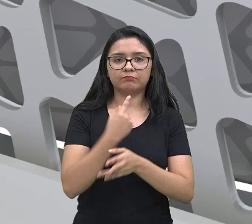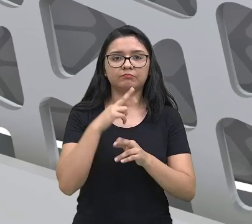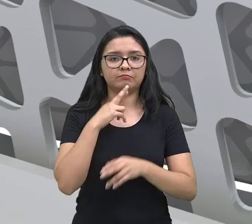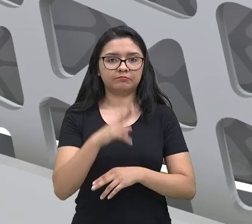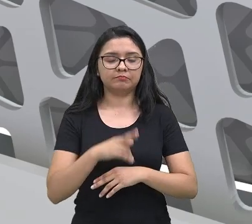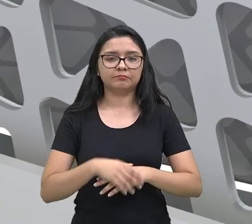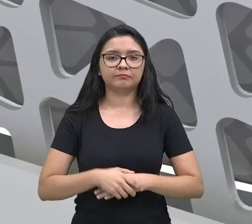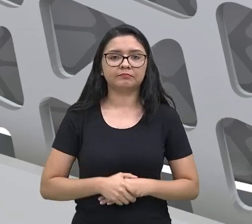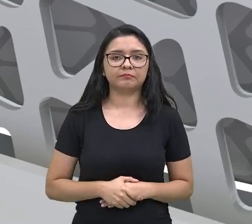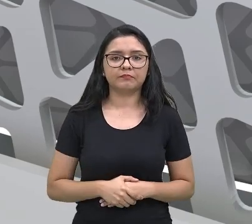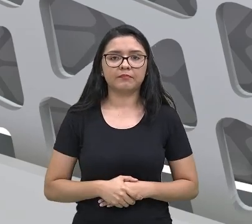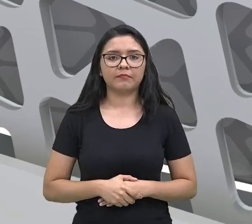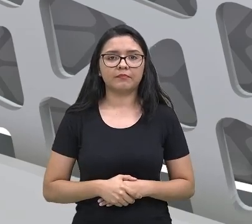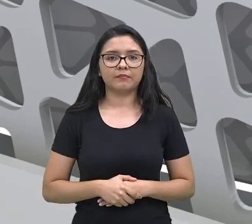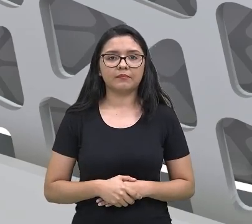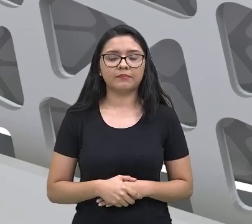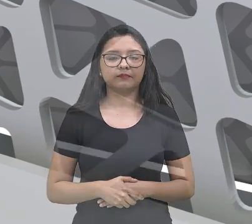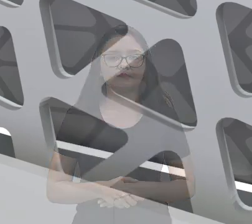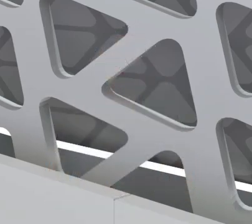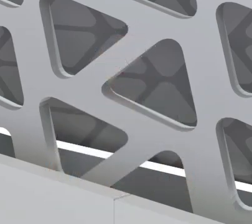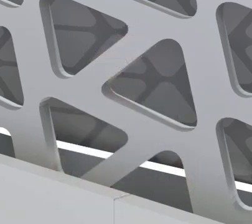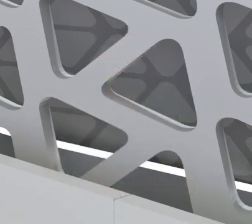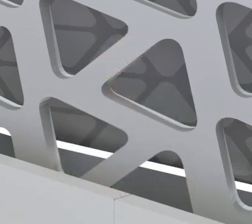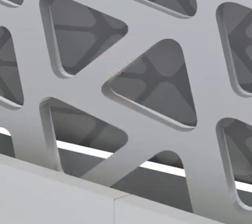também, beleza? Vamos lá!